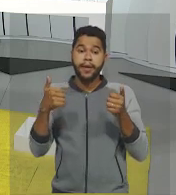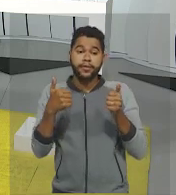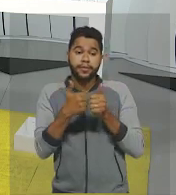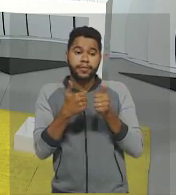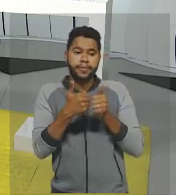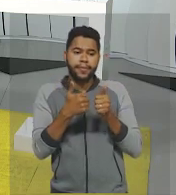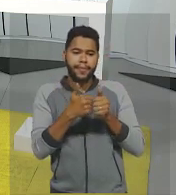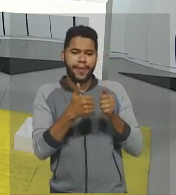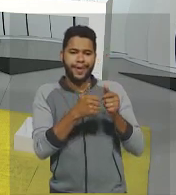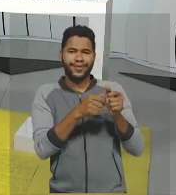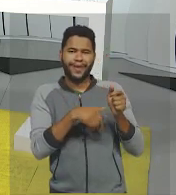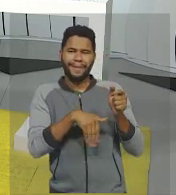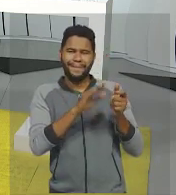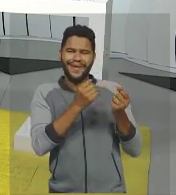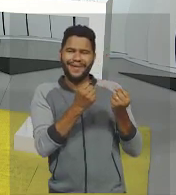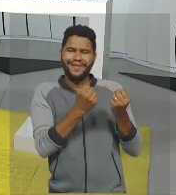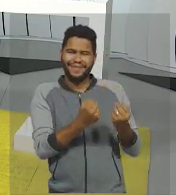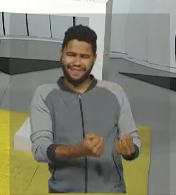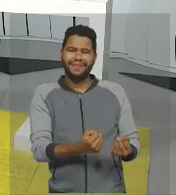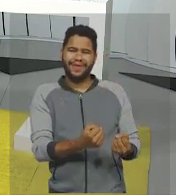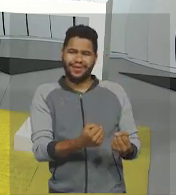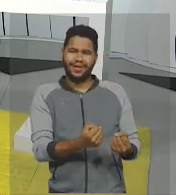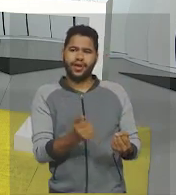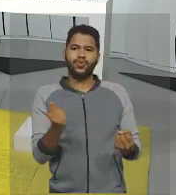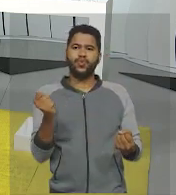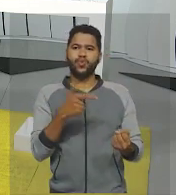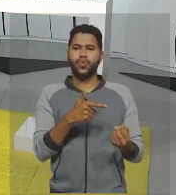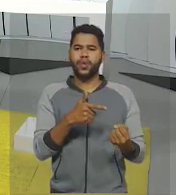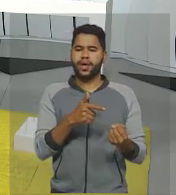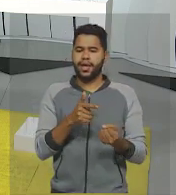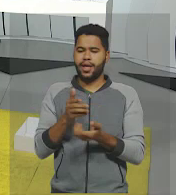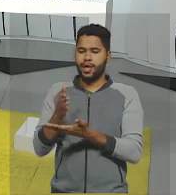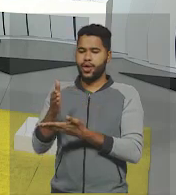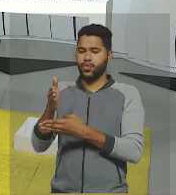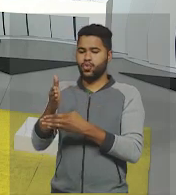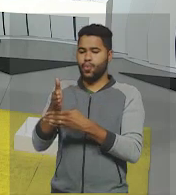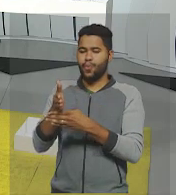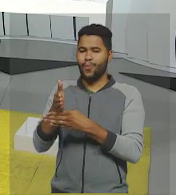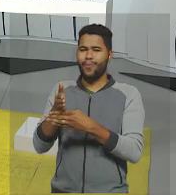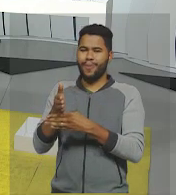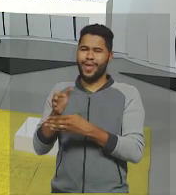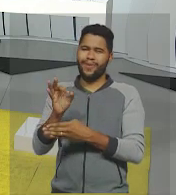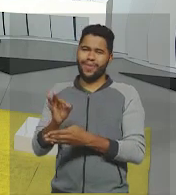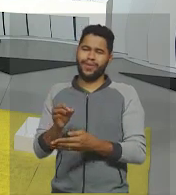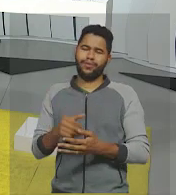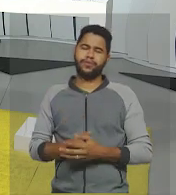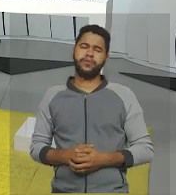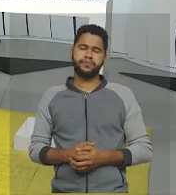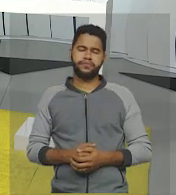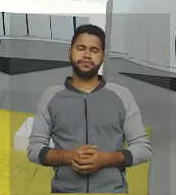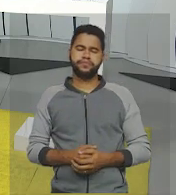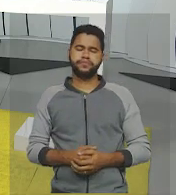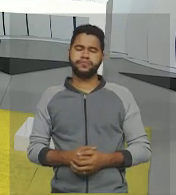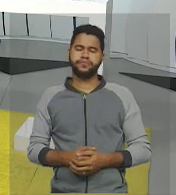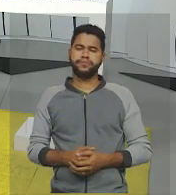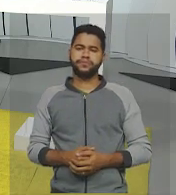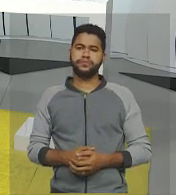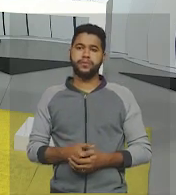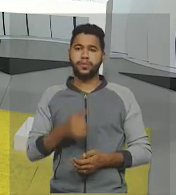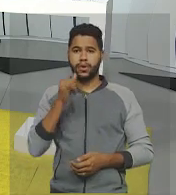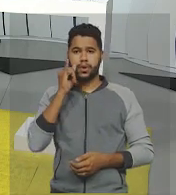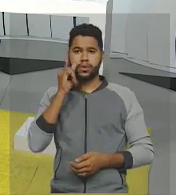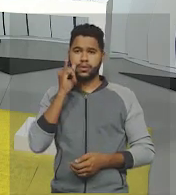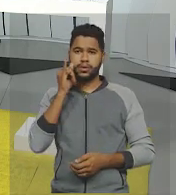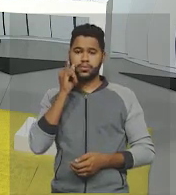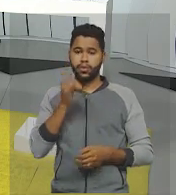da parte mais massiva da vassoura do que do centro do cabo, né? O centro do cabo, se eu colocar a mão aqui, ó,